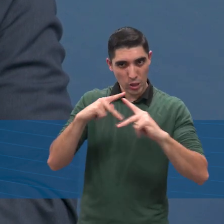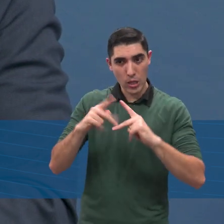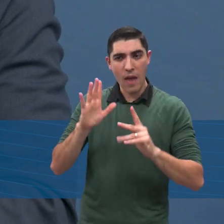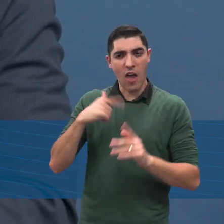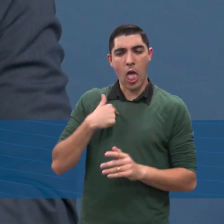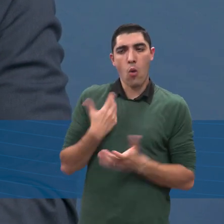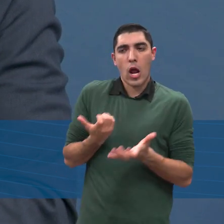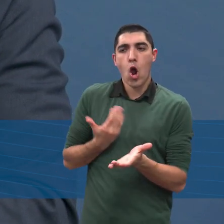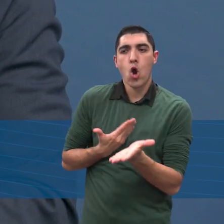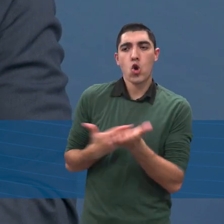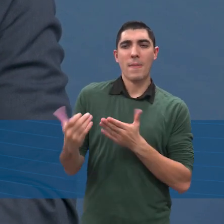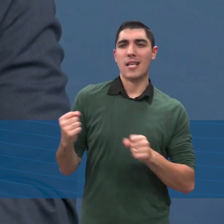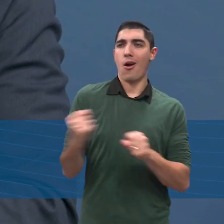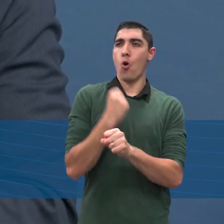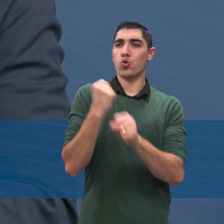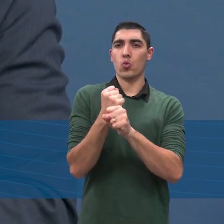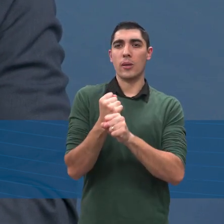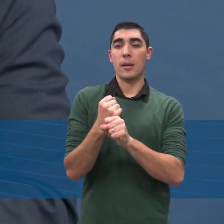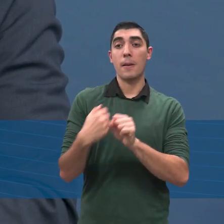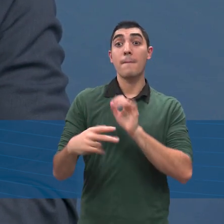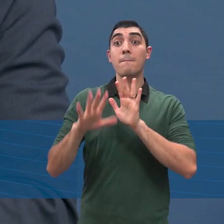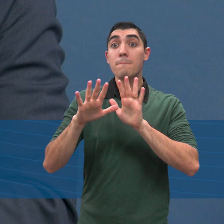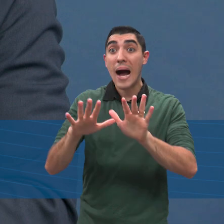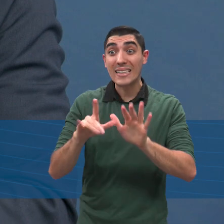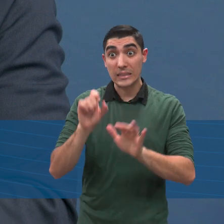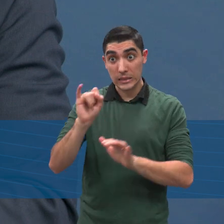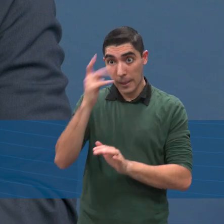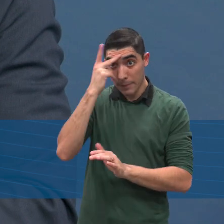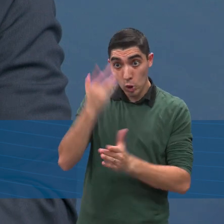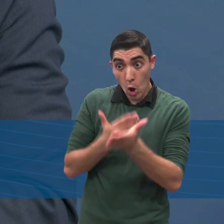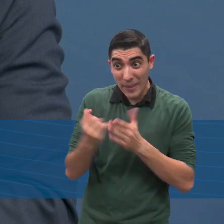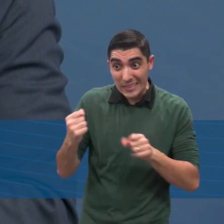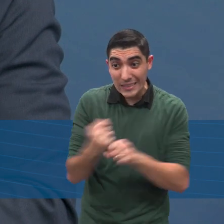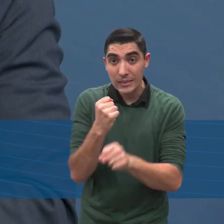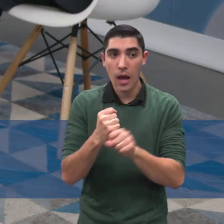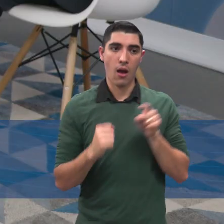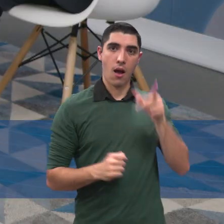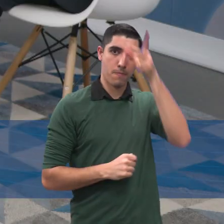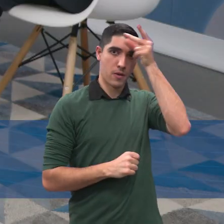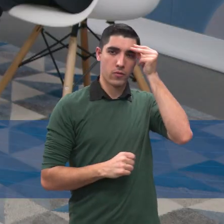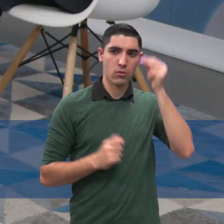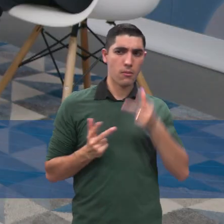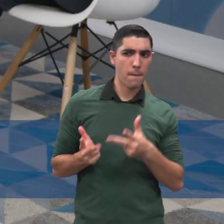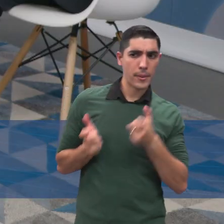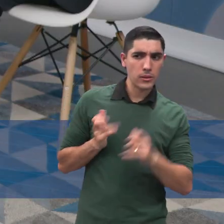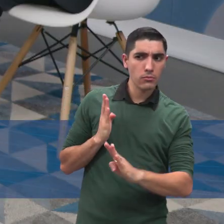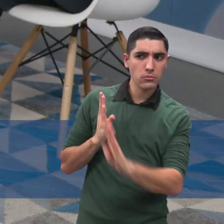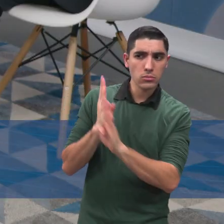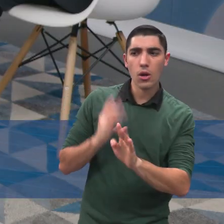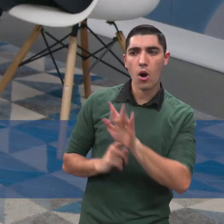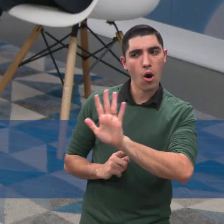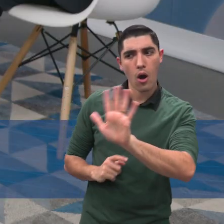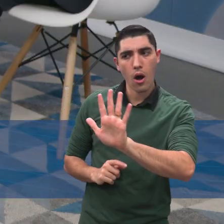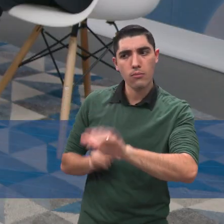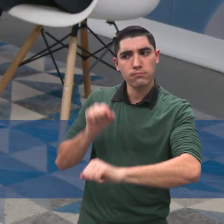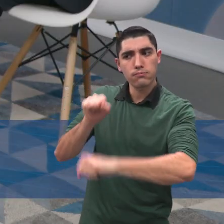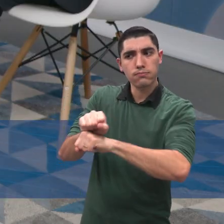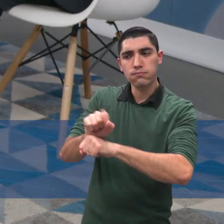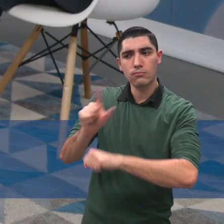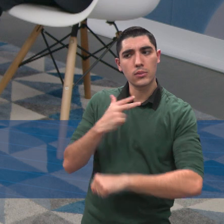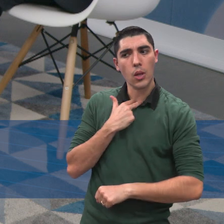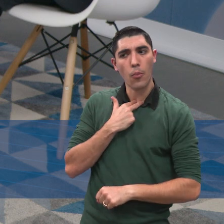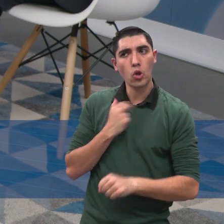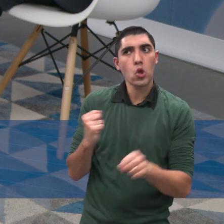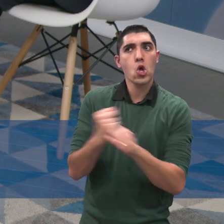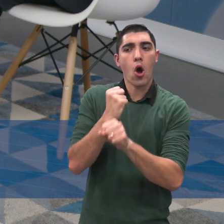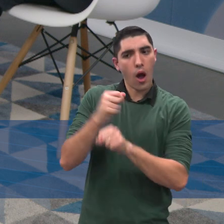José, porque quando começa, a prefeitura já está fiscalizando e não permite. Por